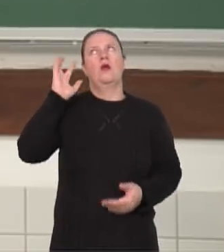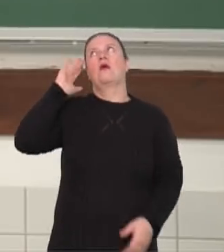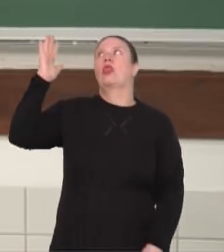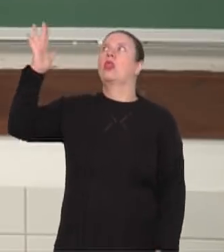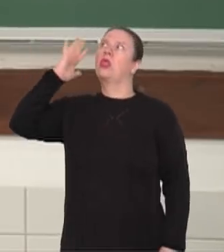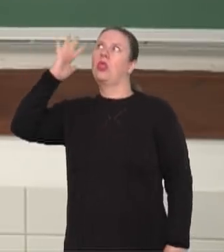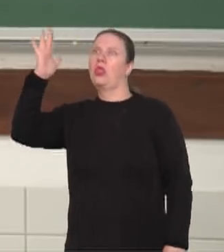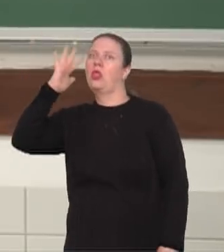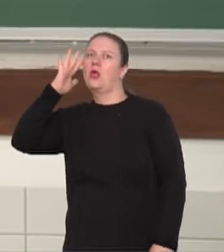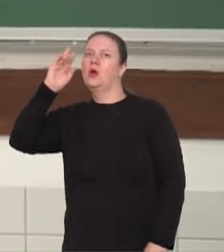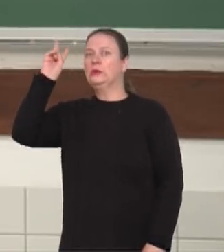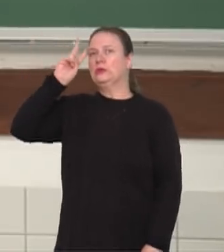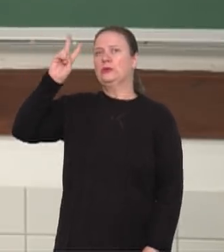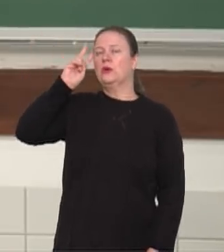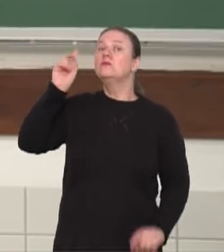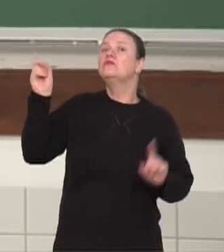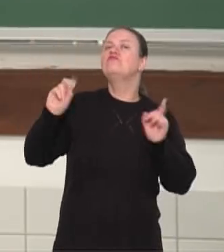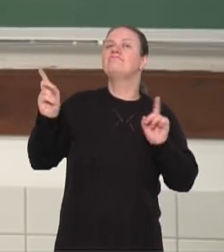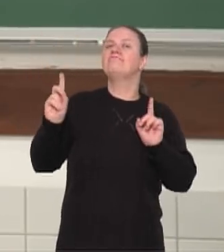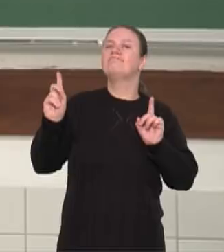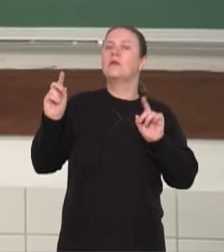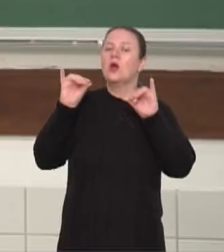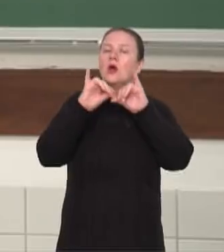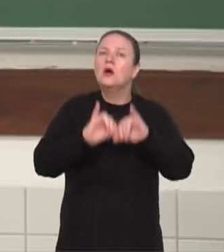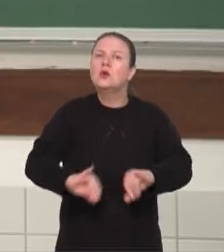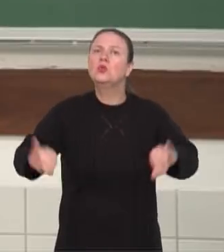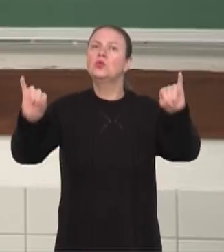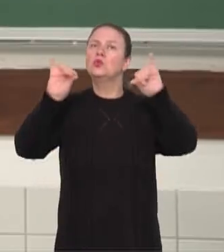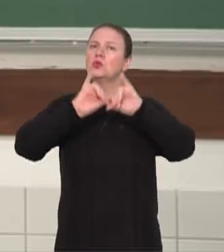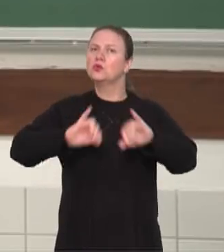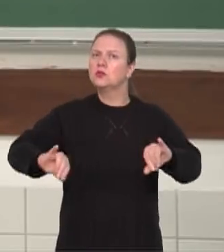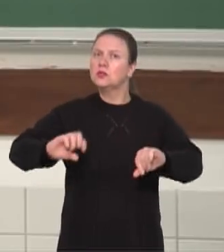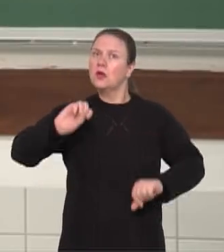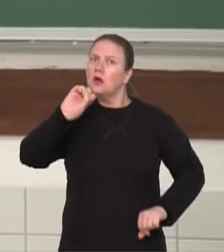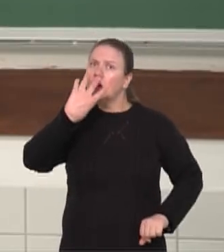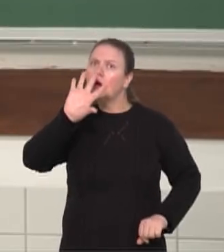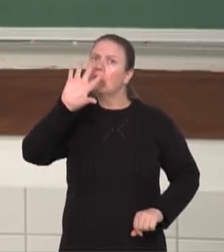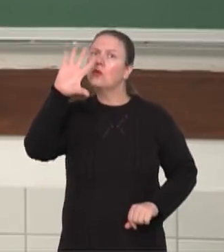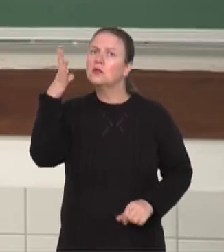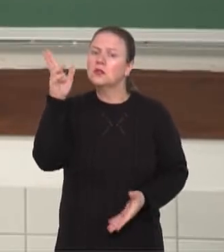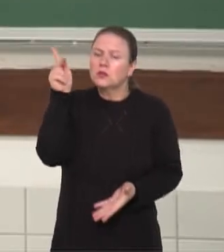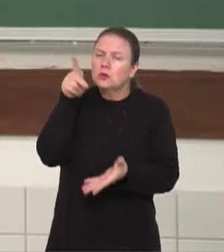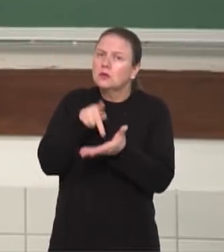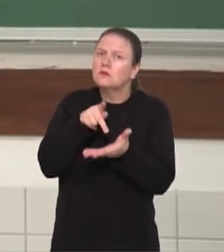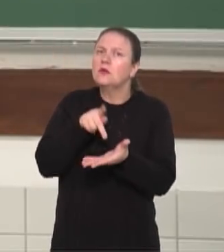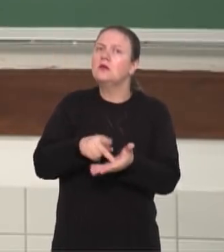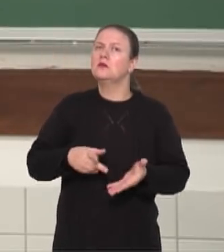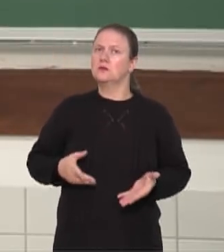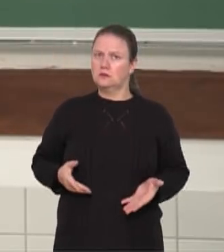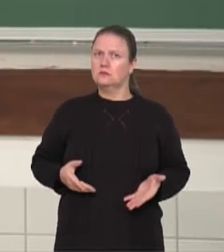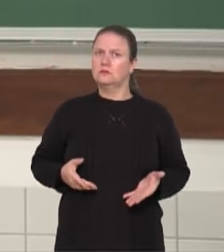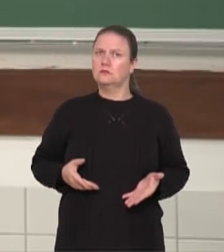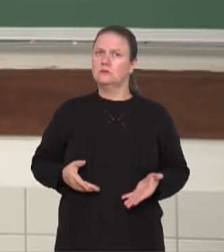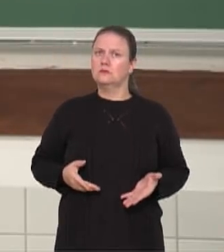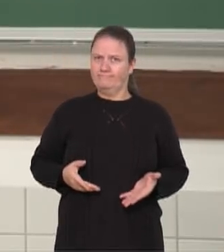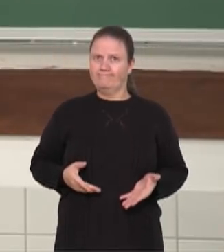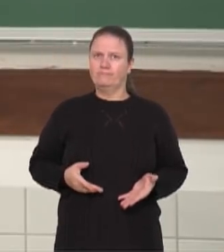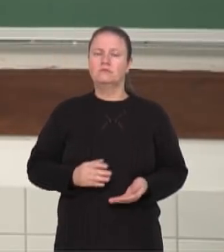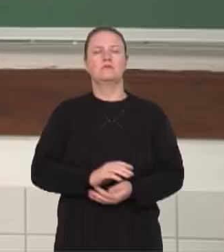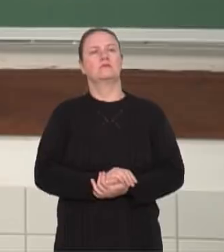inventados, né? Geralmente, a notícia ela é para retratar uma cópia fiel da realidade, né? Do que as pessoas têm